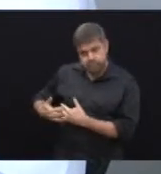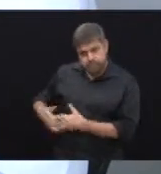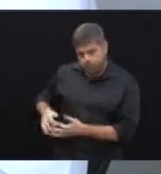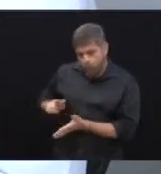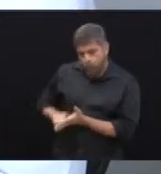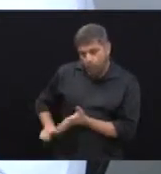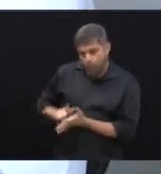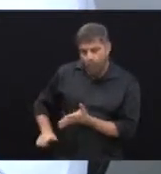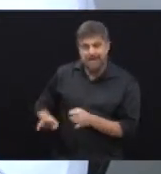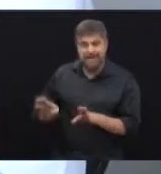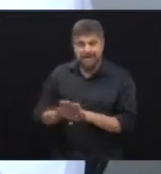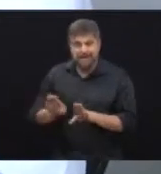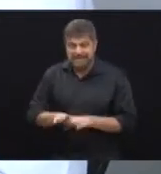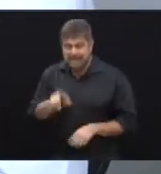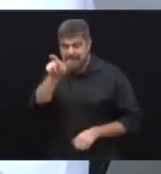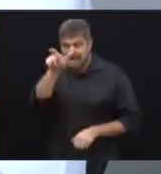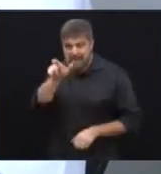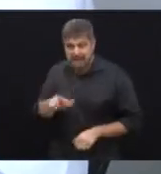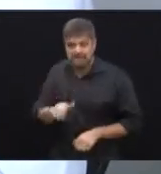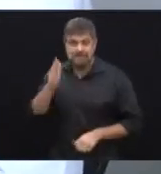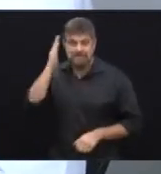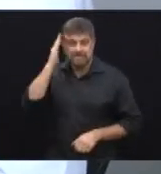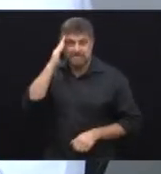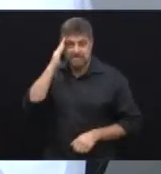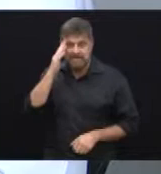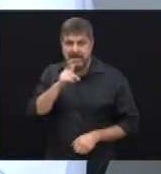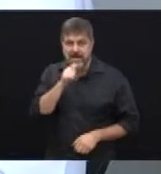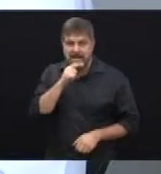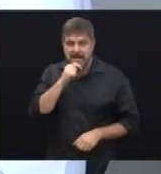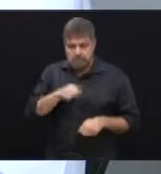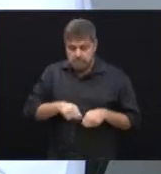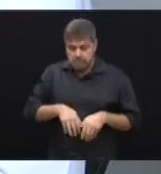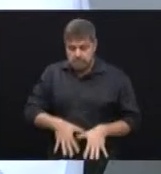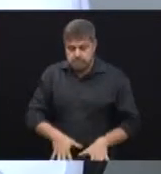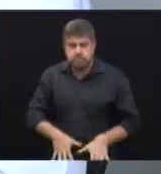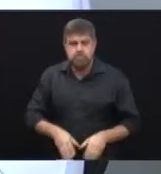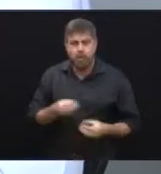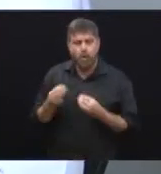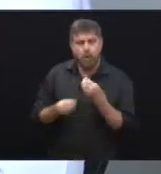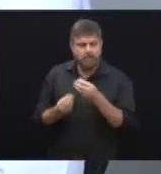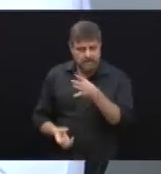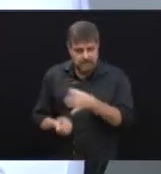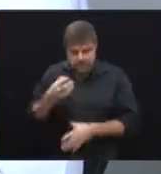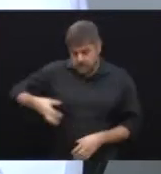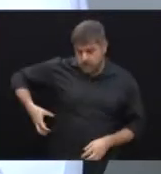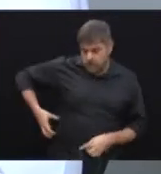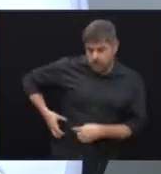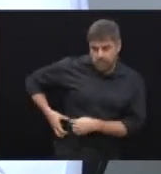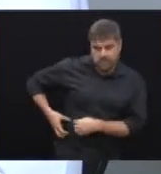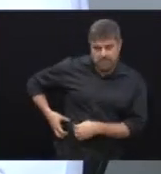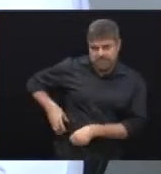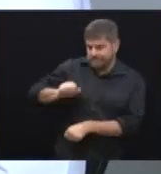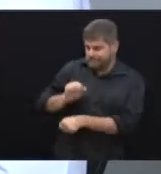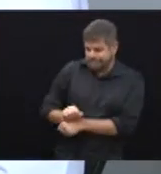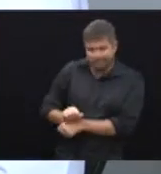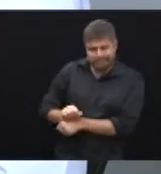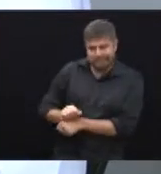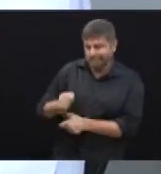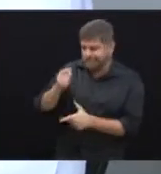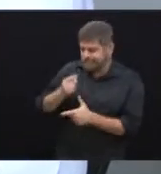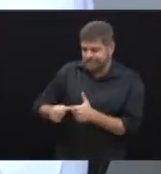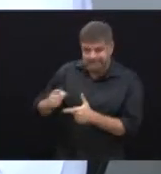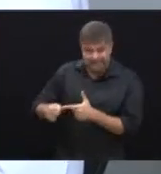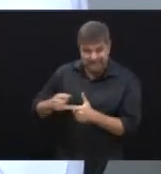e controle do volume de líquido também que a gente tem no organismo. O que acontece? O rim, quando ele está insuficiente, ele